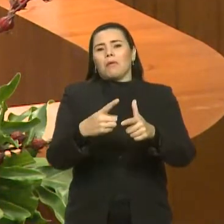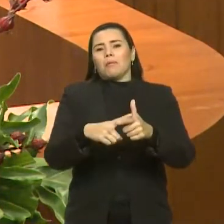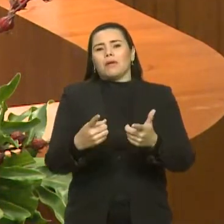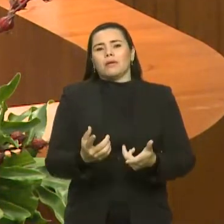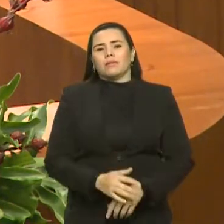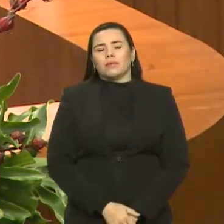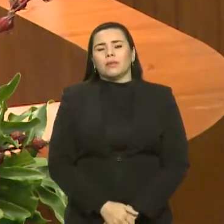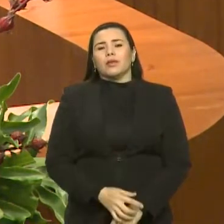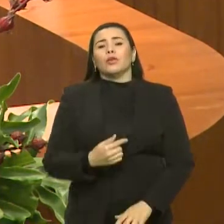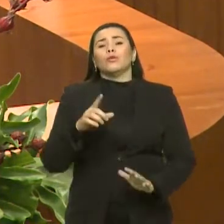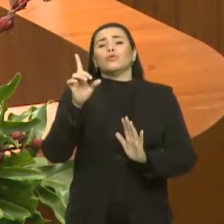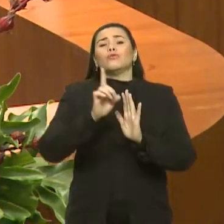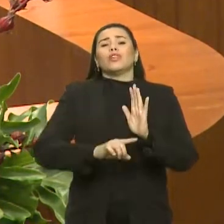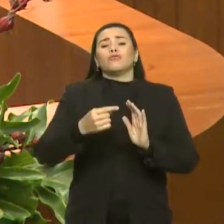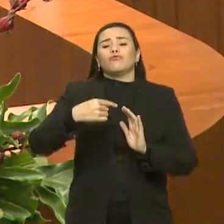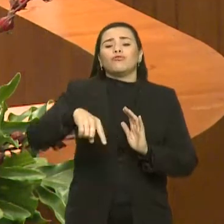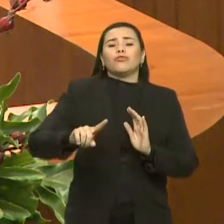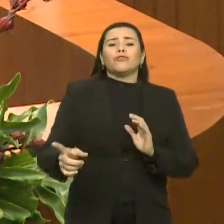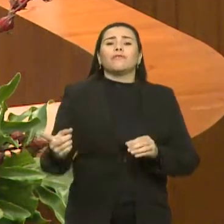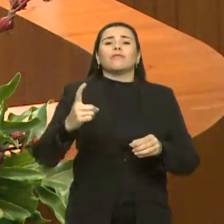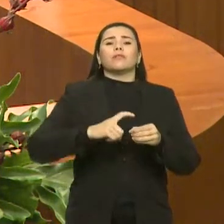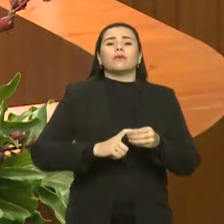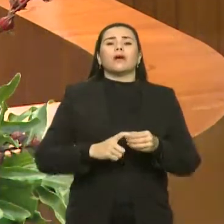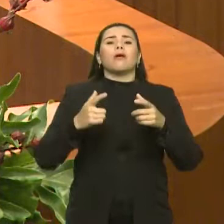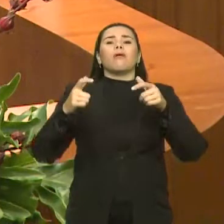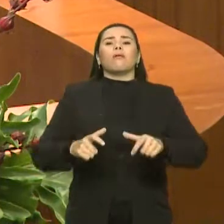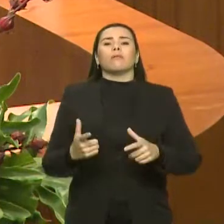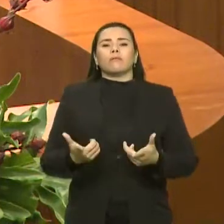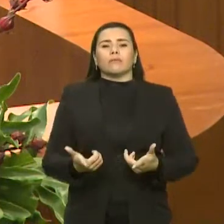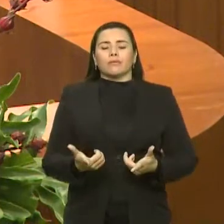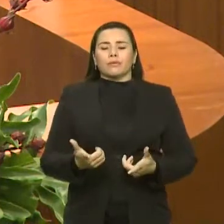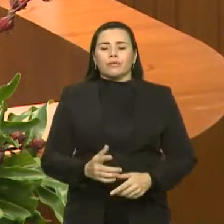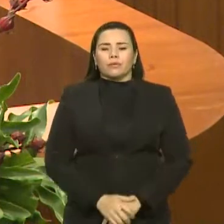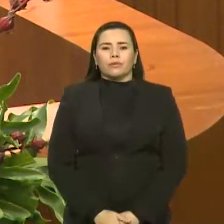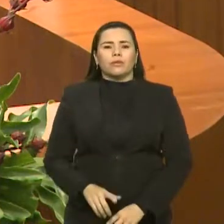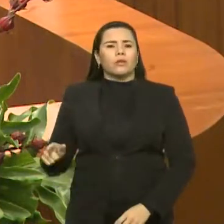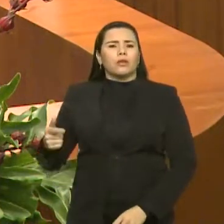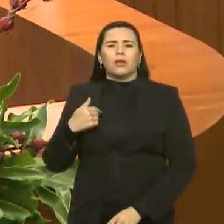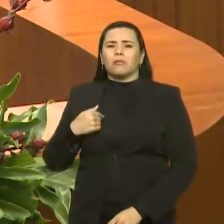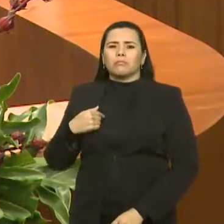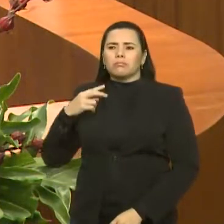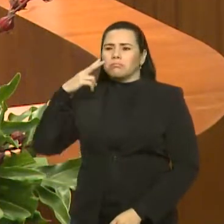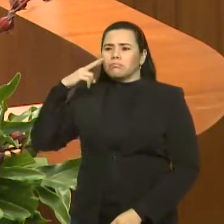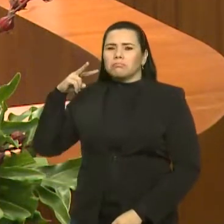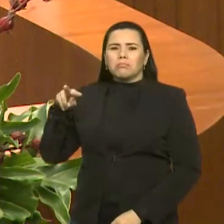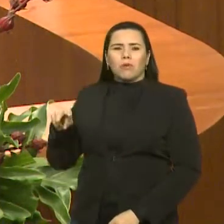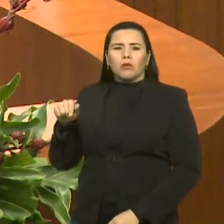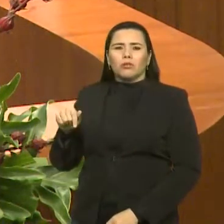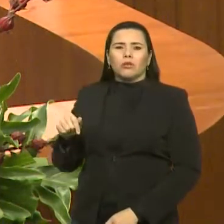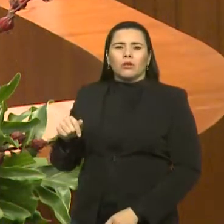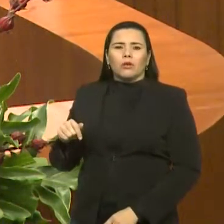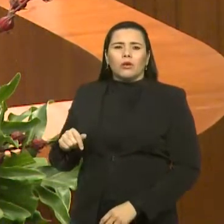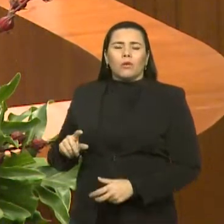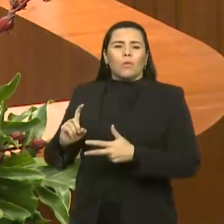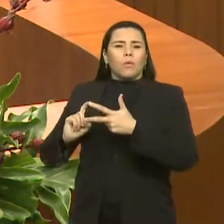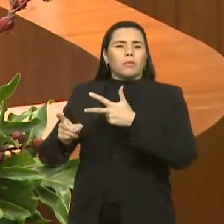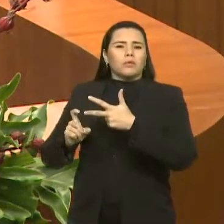a celeridade, a preocupação do governo do Estado em se resolver essa situação que não é de